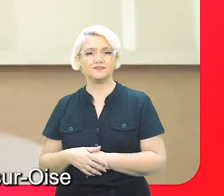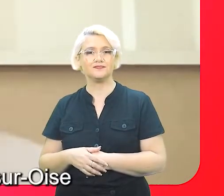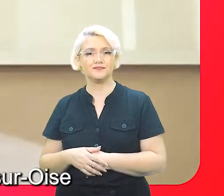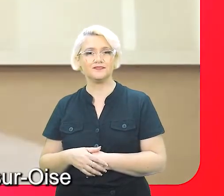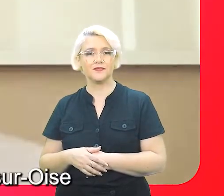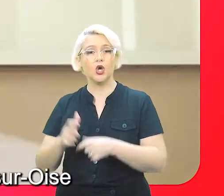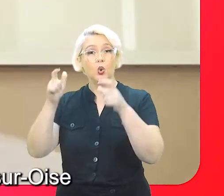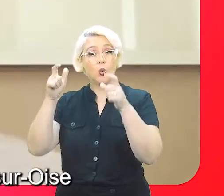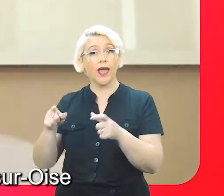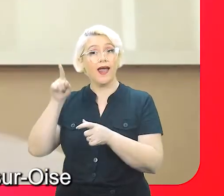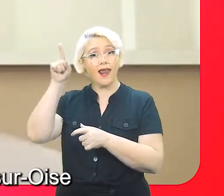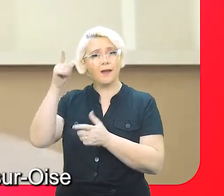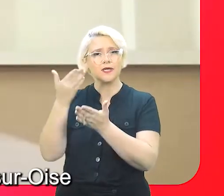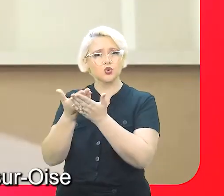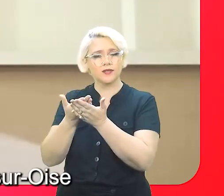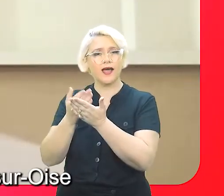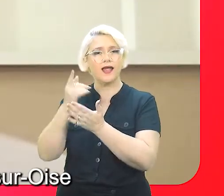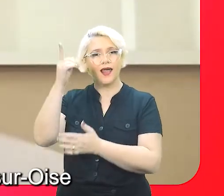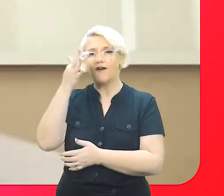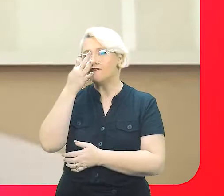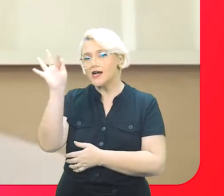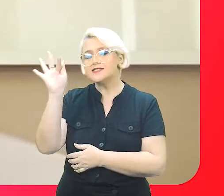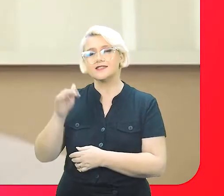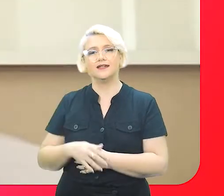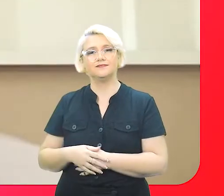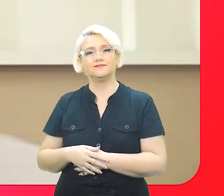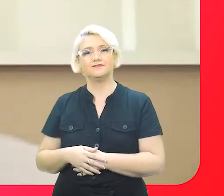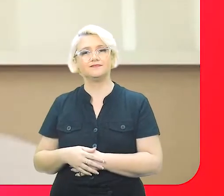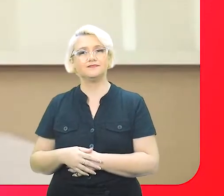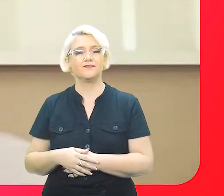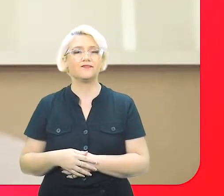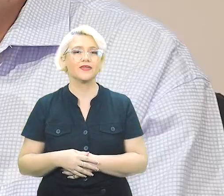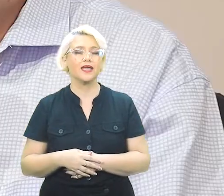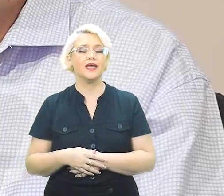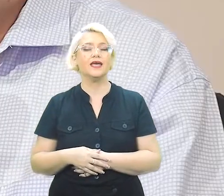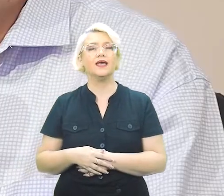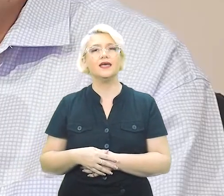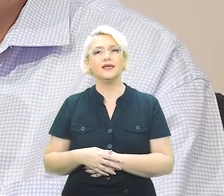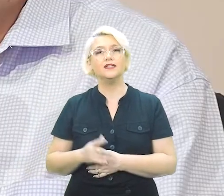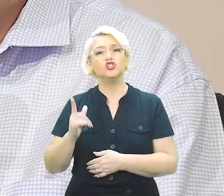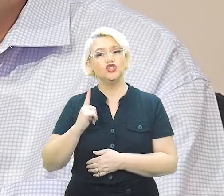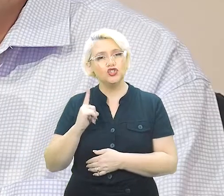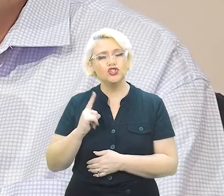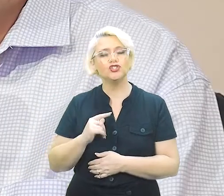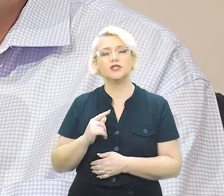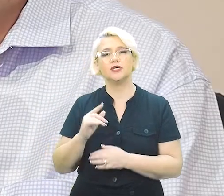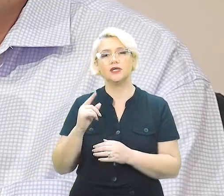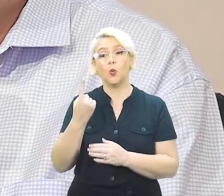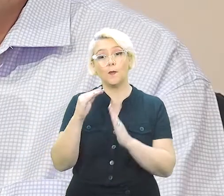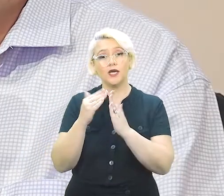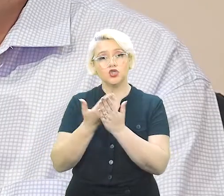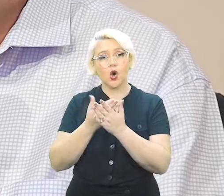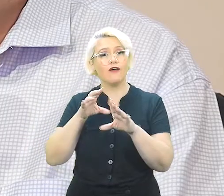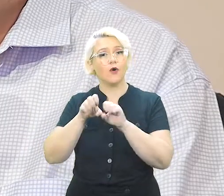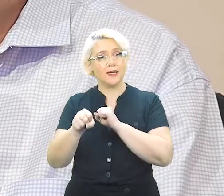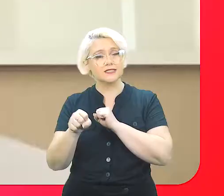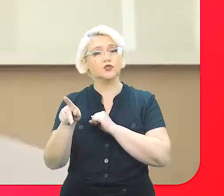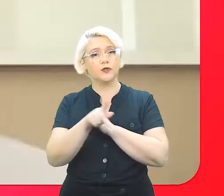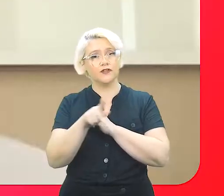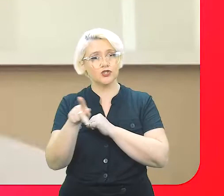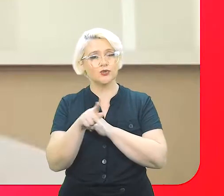lugar para estudar lá, que era em Beaumont-sur-Oise, que tinha uma escola de formação